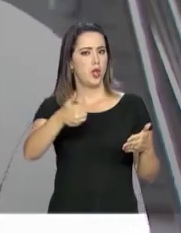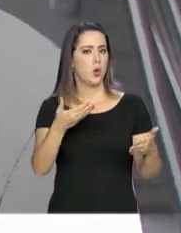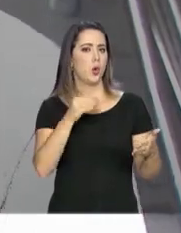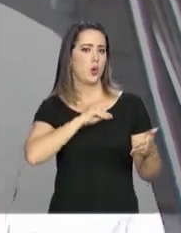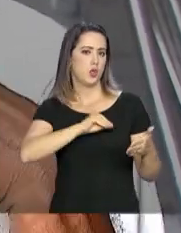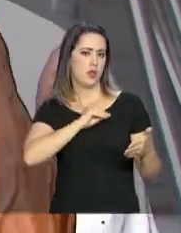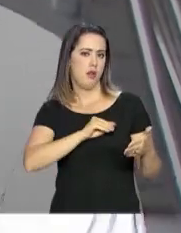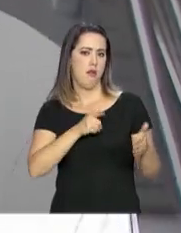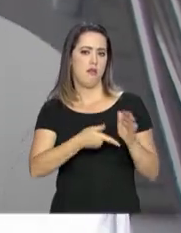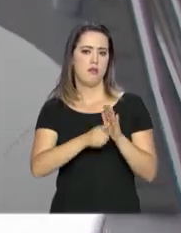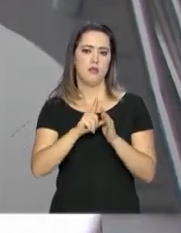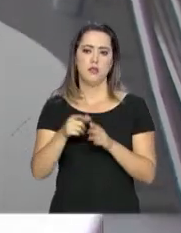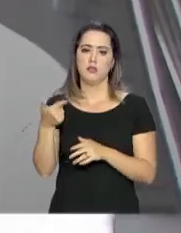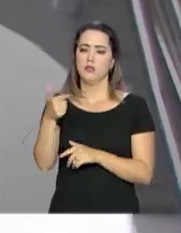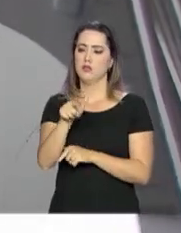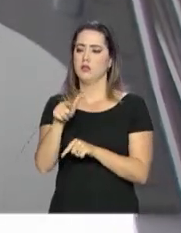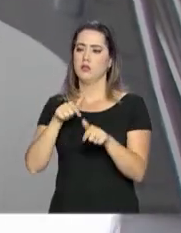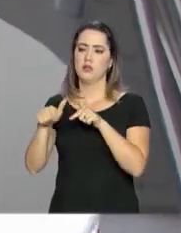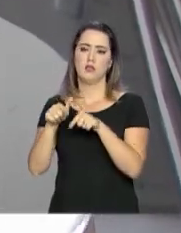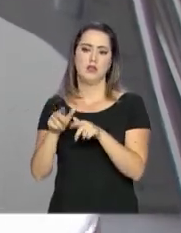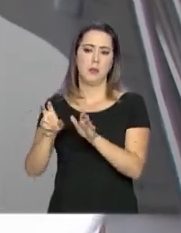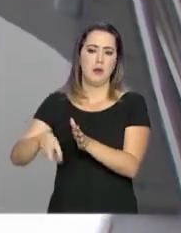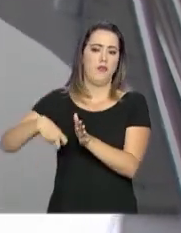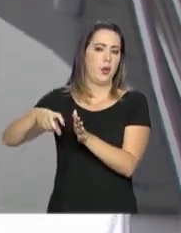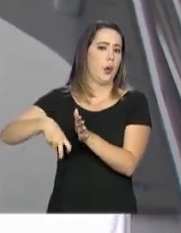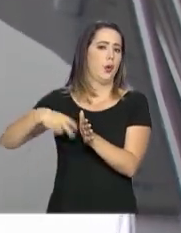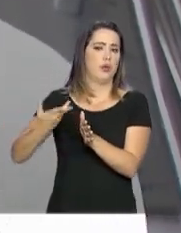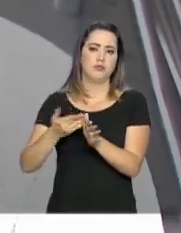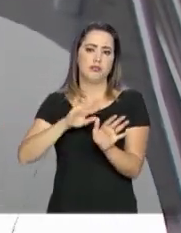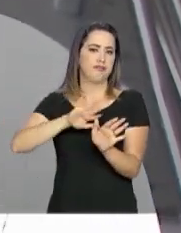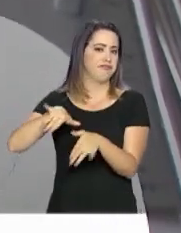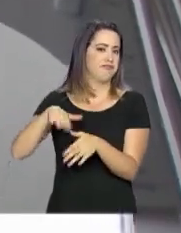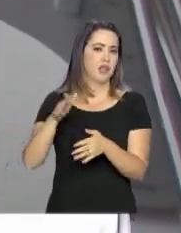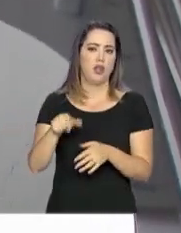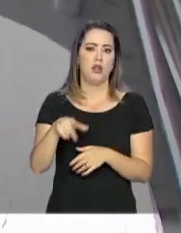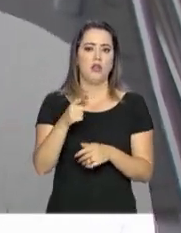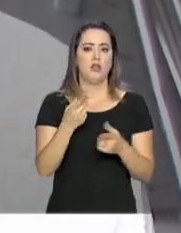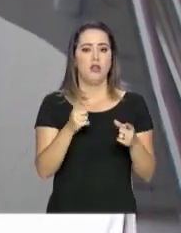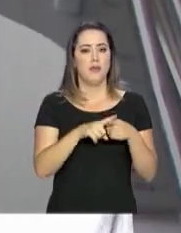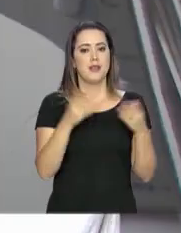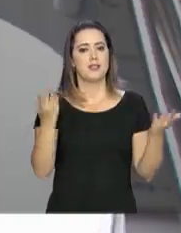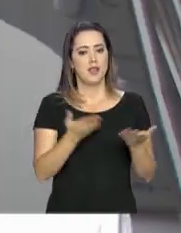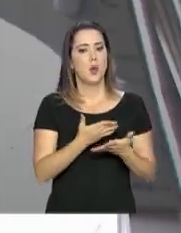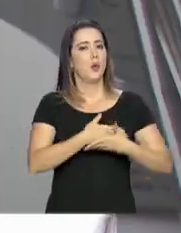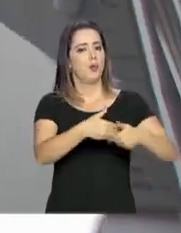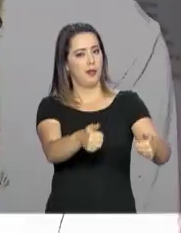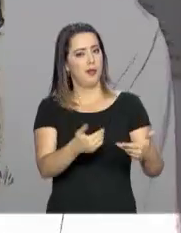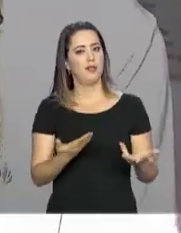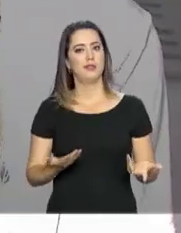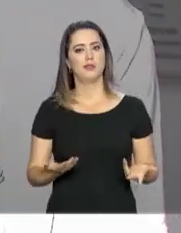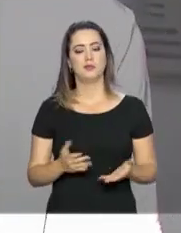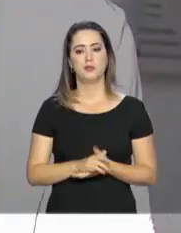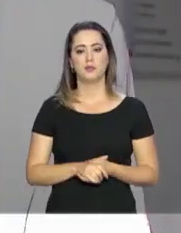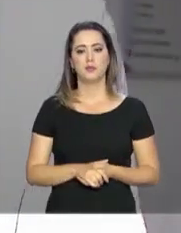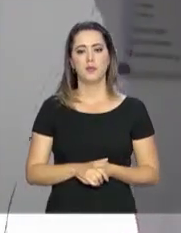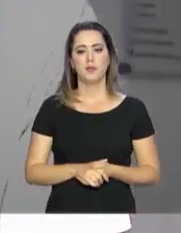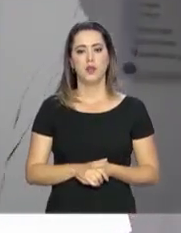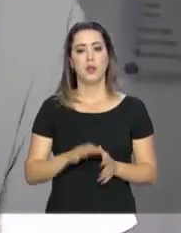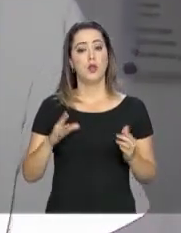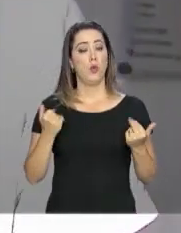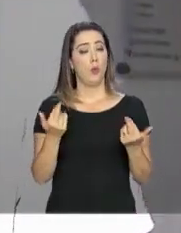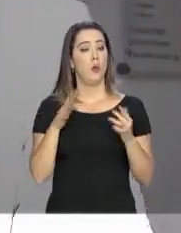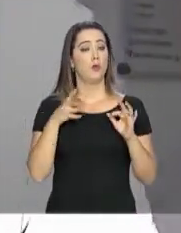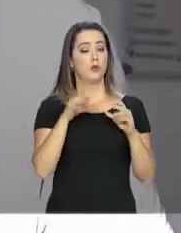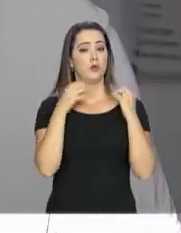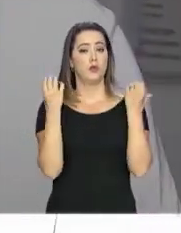trabalhava de de outras coisas de roça essas coisas não era muito massa mas agora melhorou um pouco como toda a comunidade